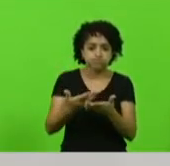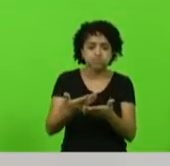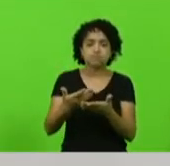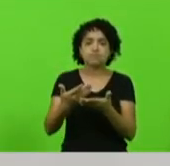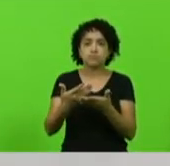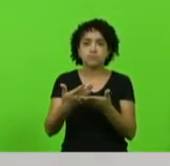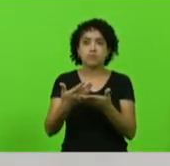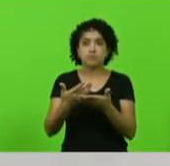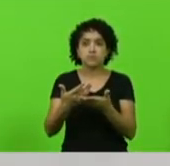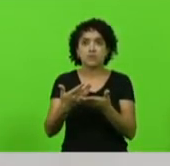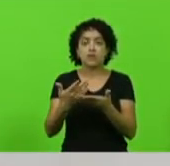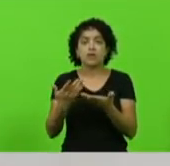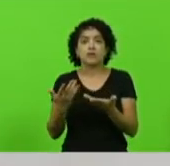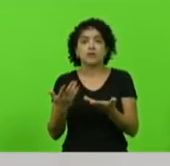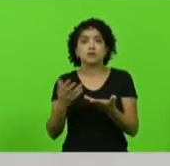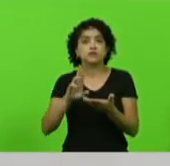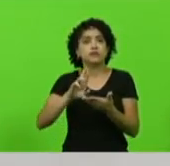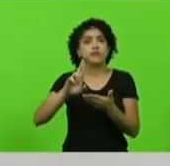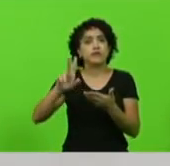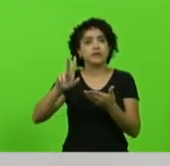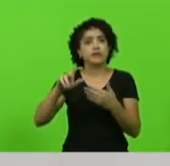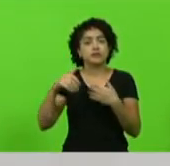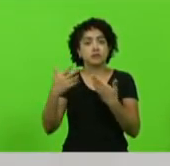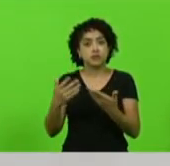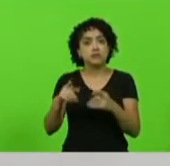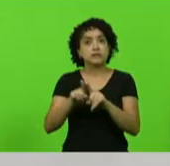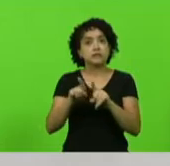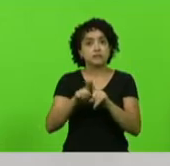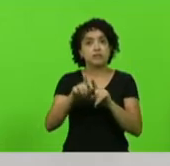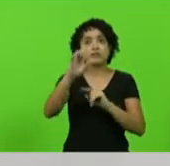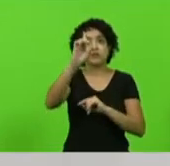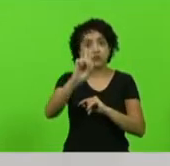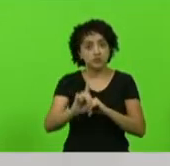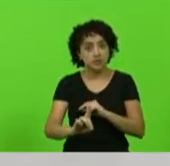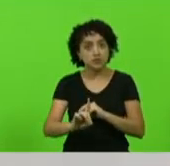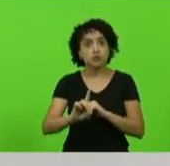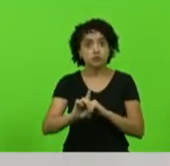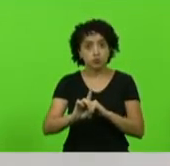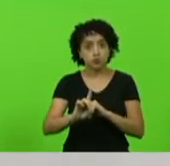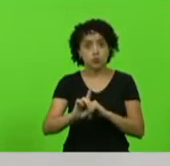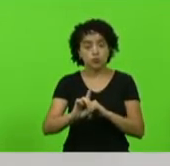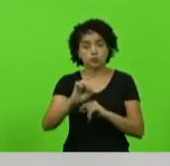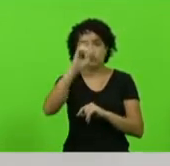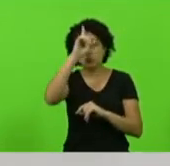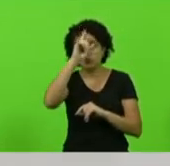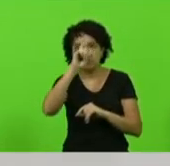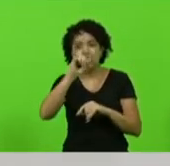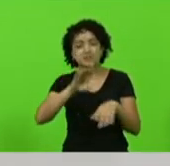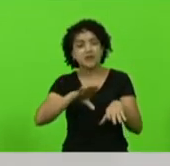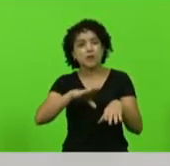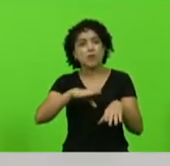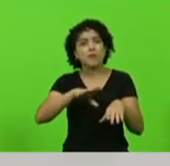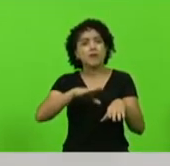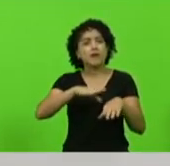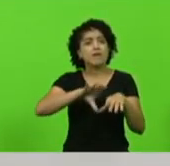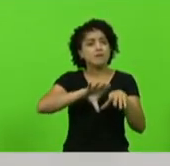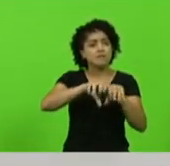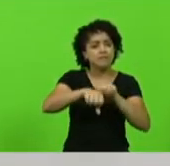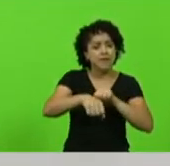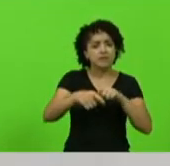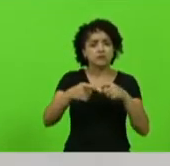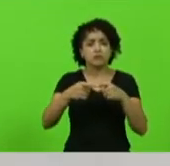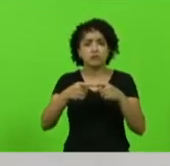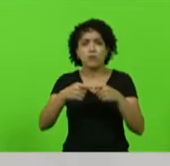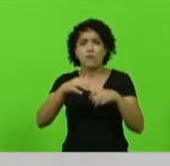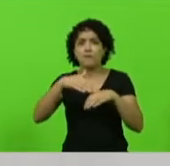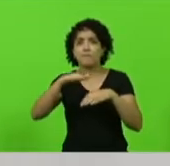muitos médicos. E também foi o diretor do hospital que mais forma médicos aqui em Santa Catarina, diretor do